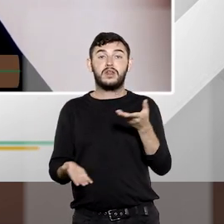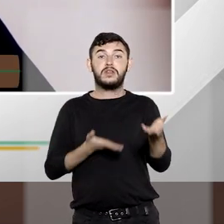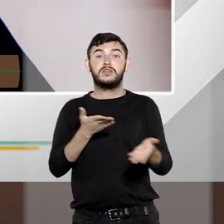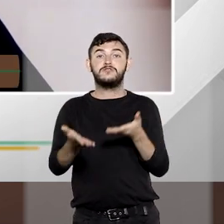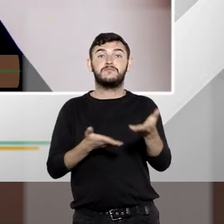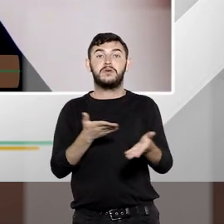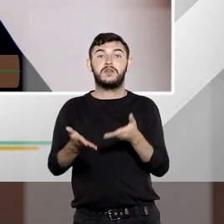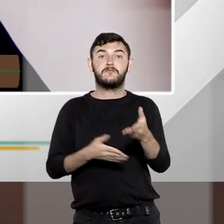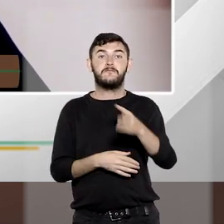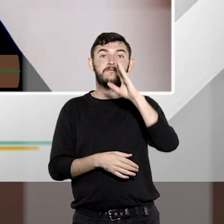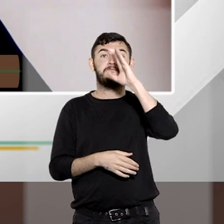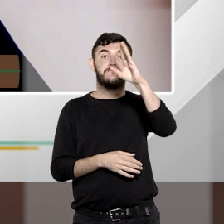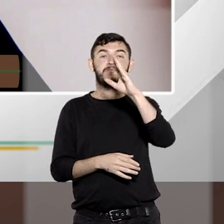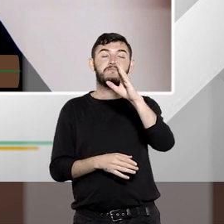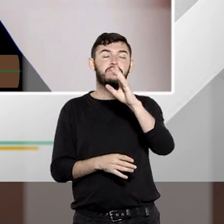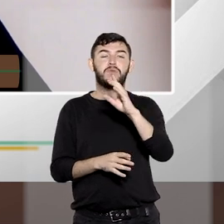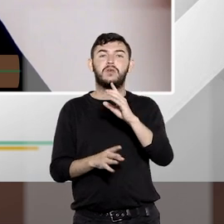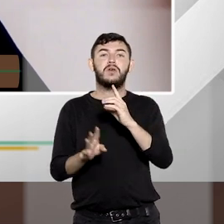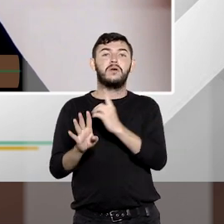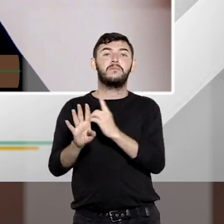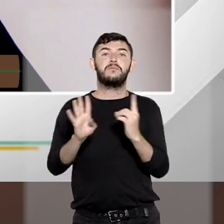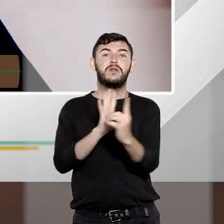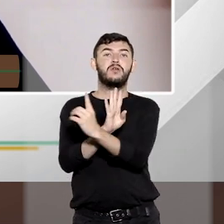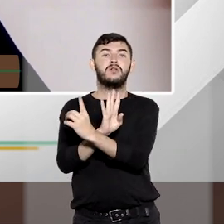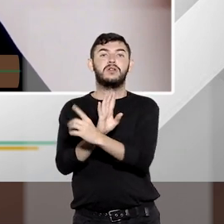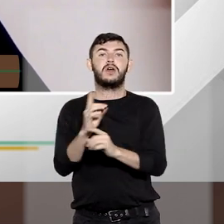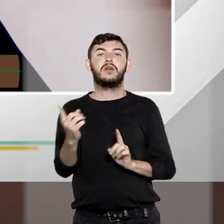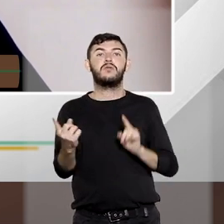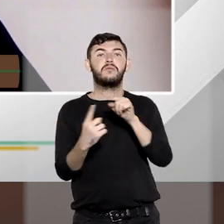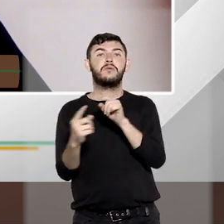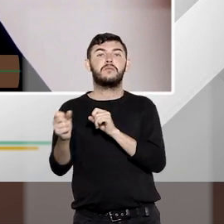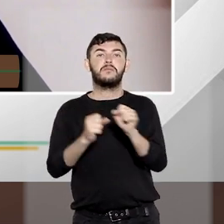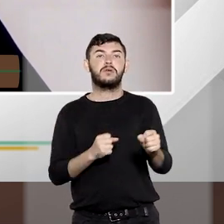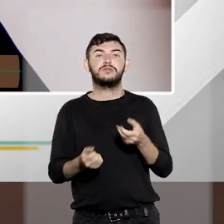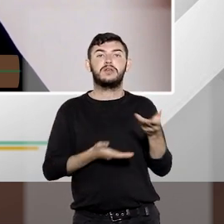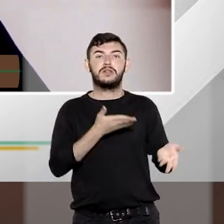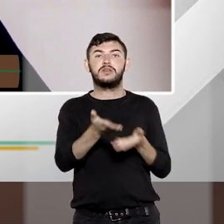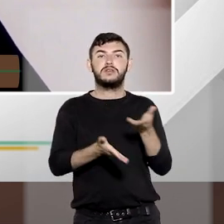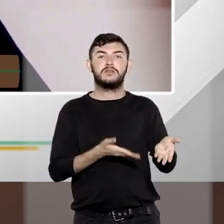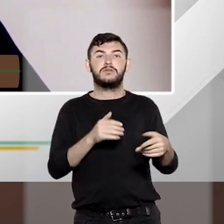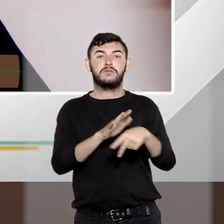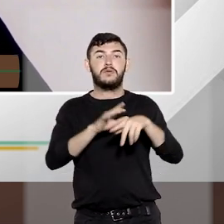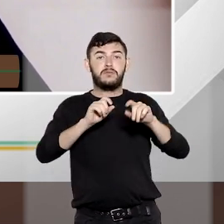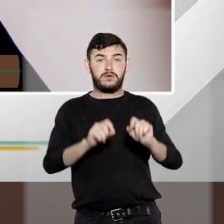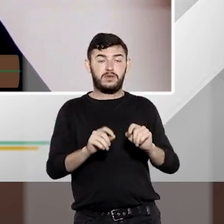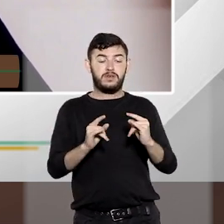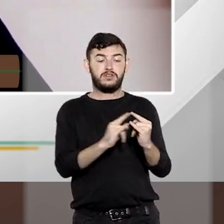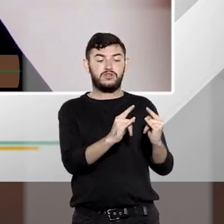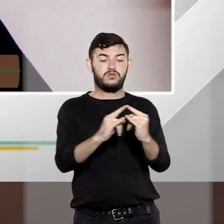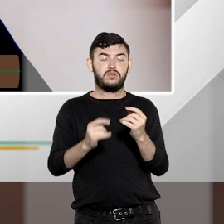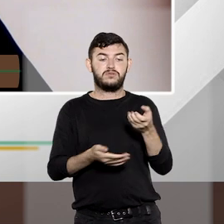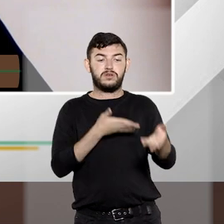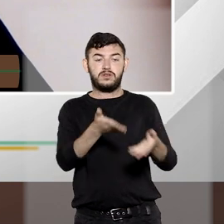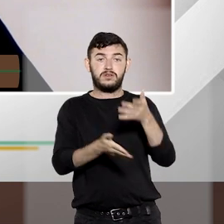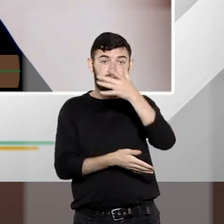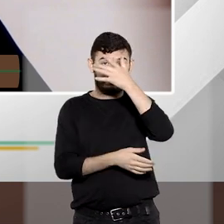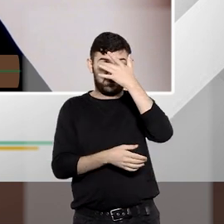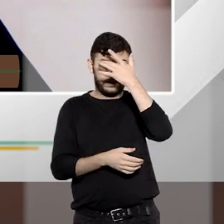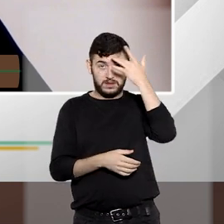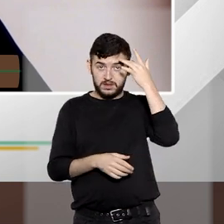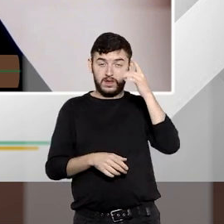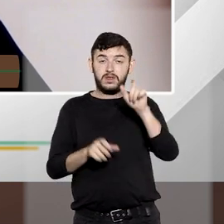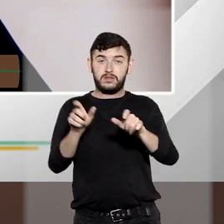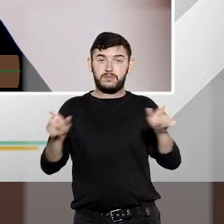atendimento prioritário, sobretudo com finalidade de atendimento em instituições e serviços de atendimento ao público, né? Então, esse direito,